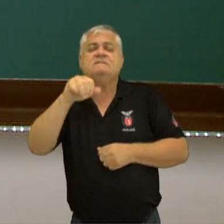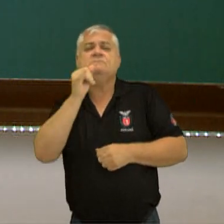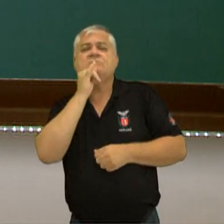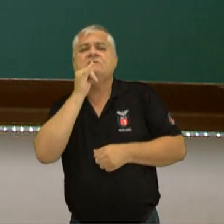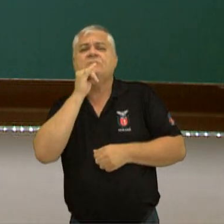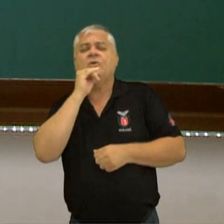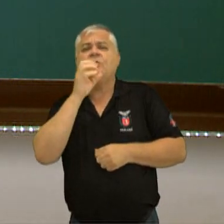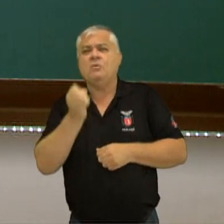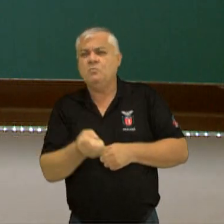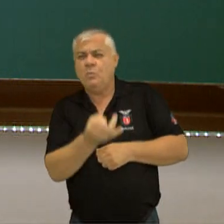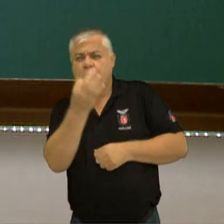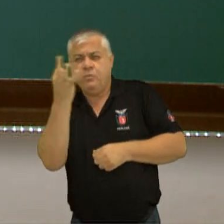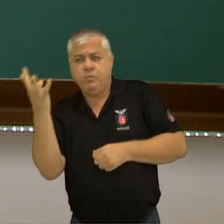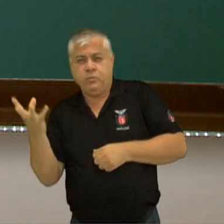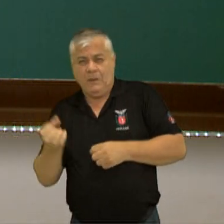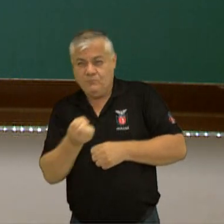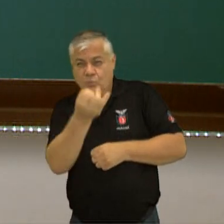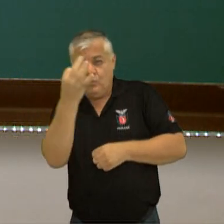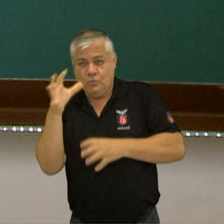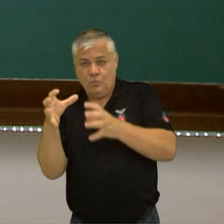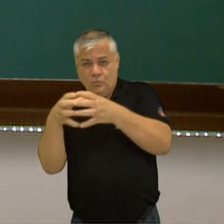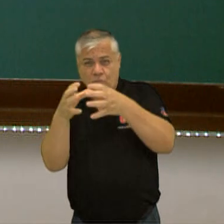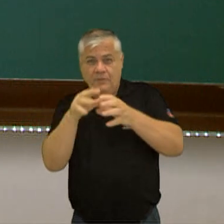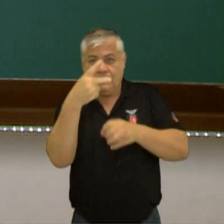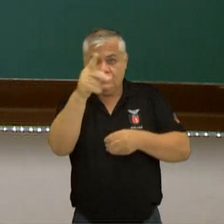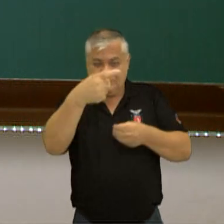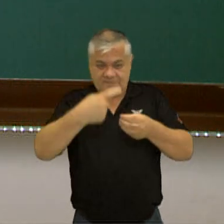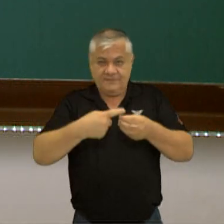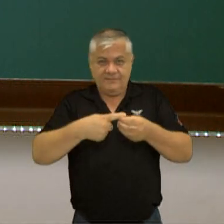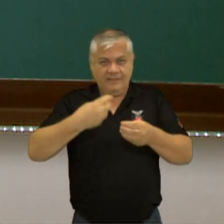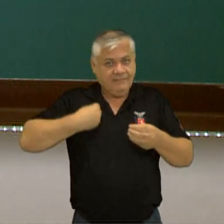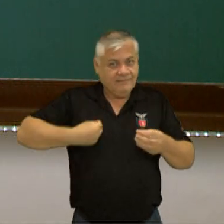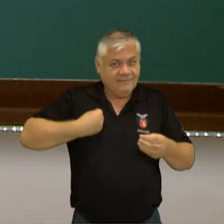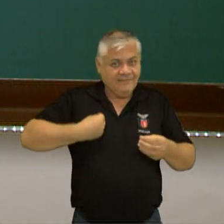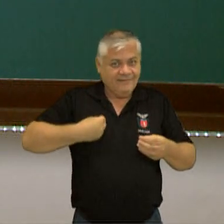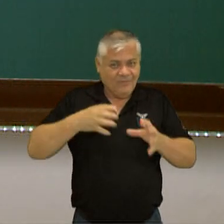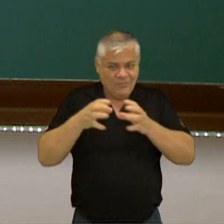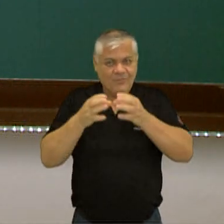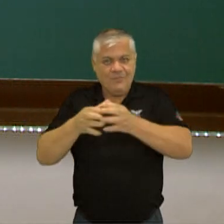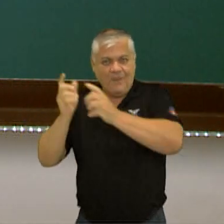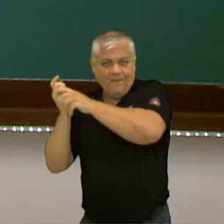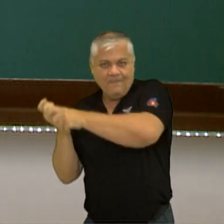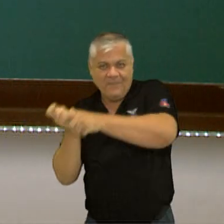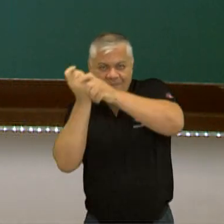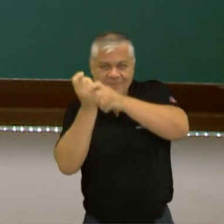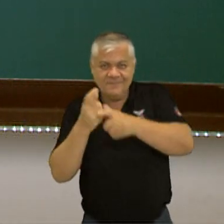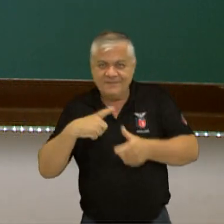existem muitas equipes, são muitas equipes, na sua cidade existe uma equipe de beisebol?